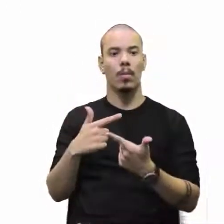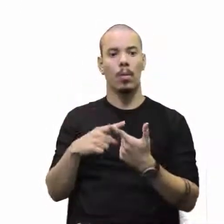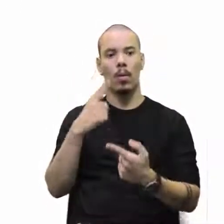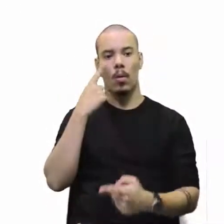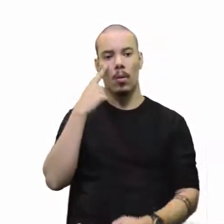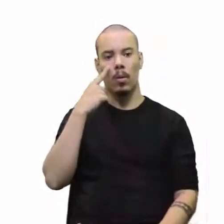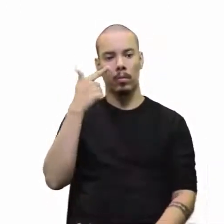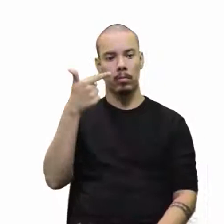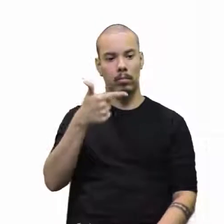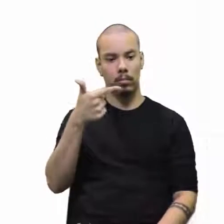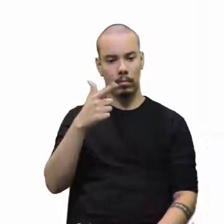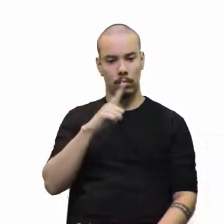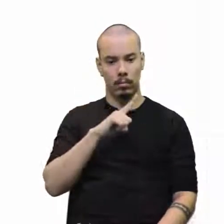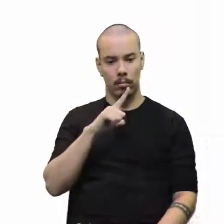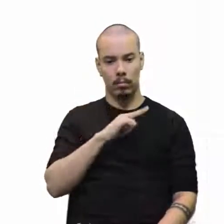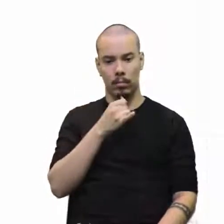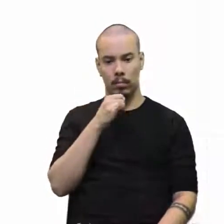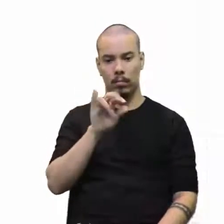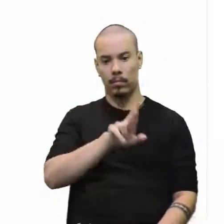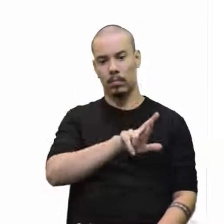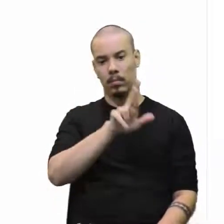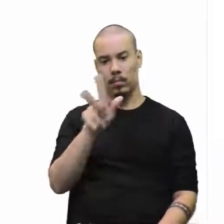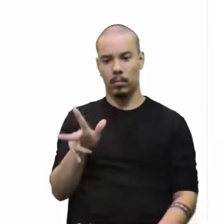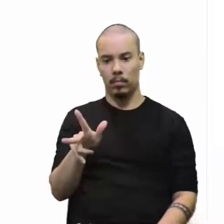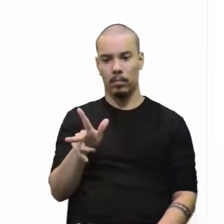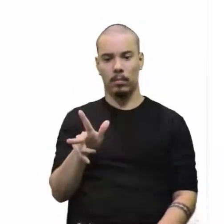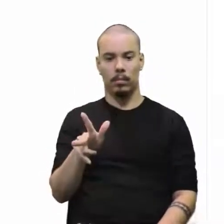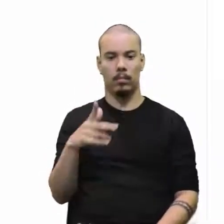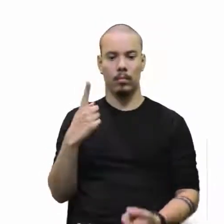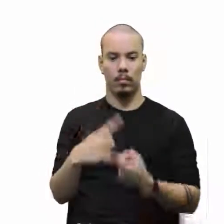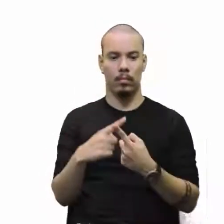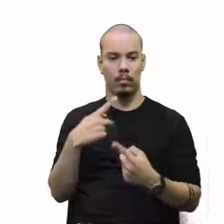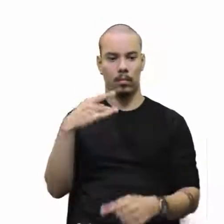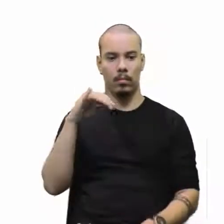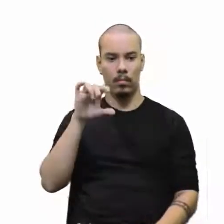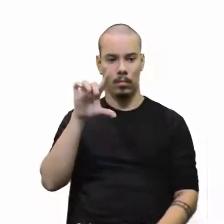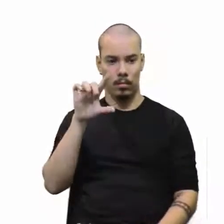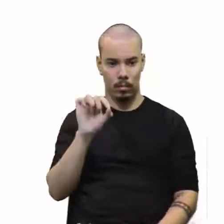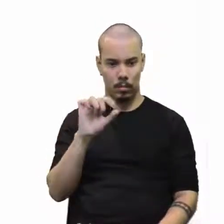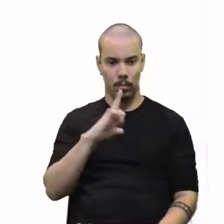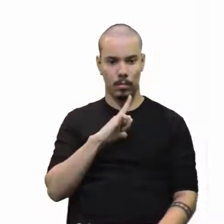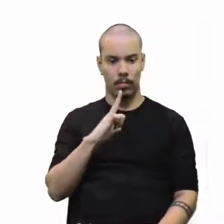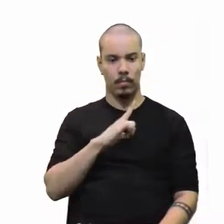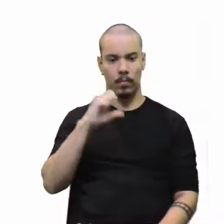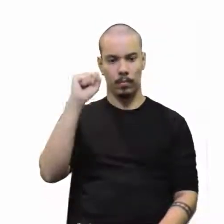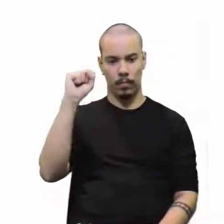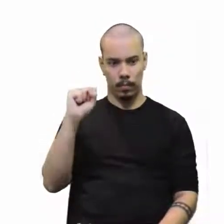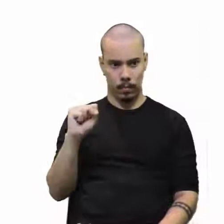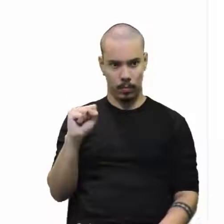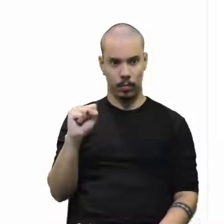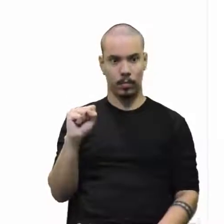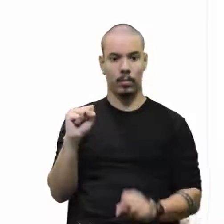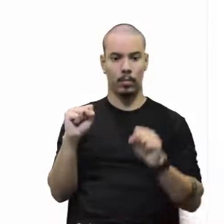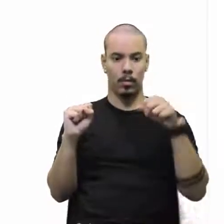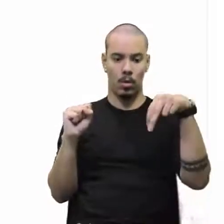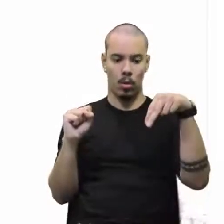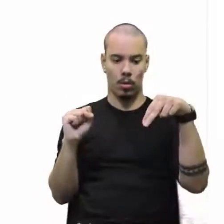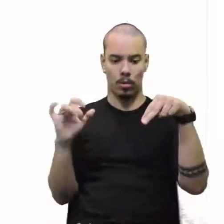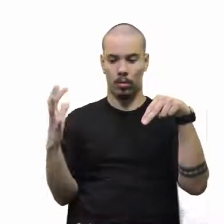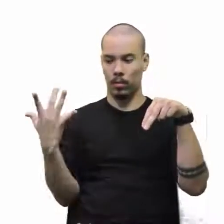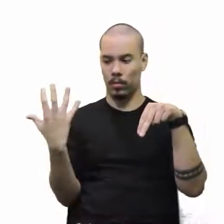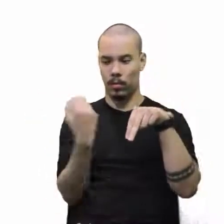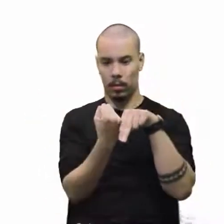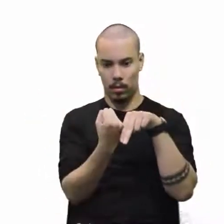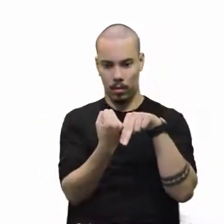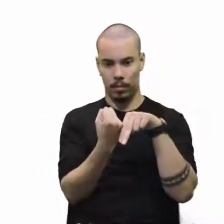a correntinha está indo de B para A, o polo, que era norte, vai se tornar sul, certo? E aí atrai o vai norte atrair lá e arma,